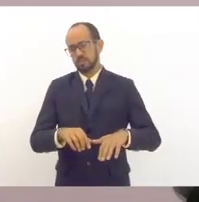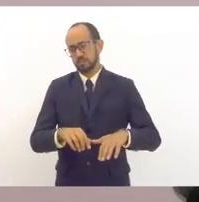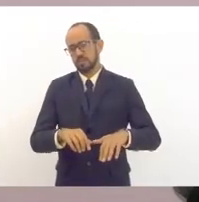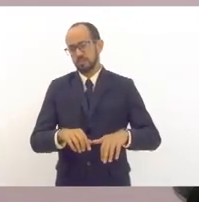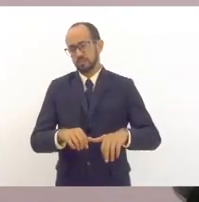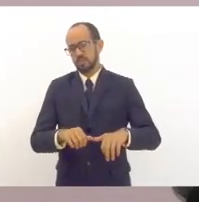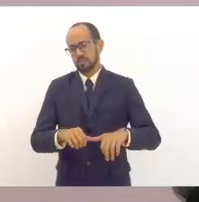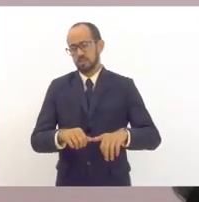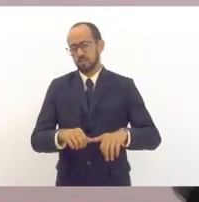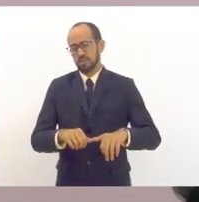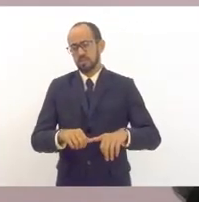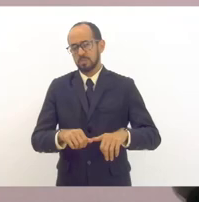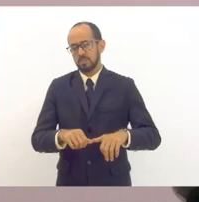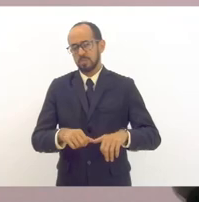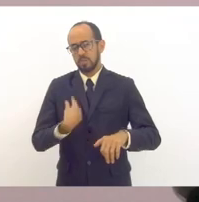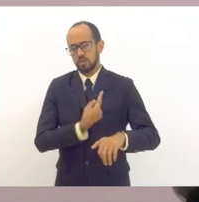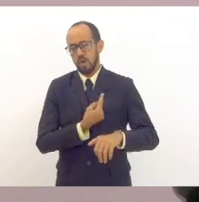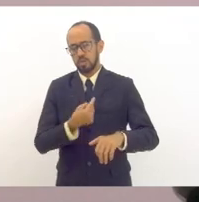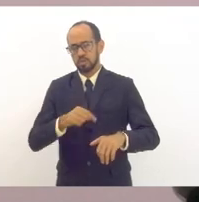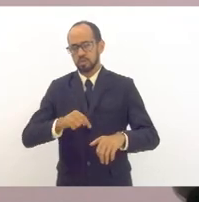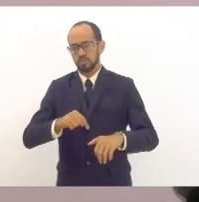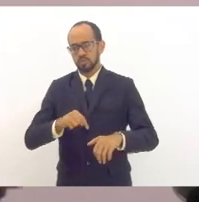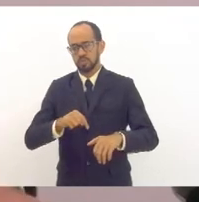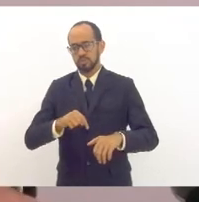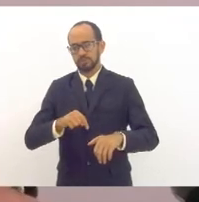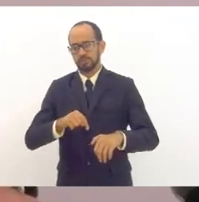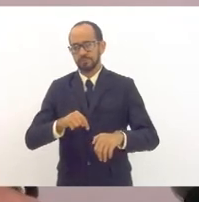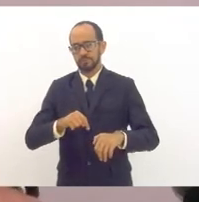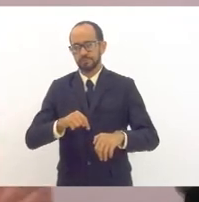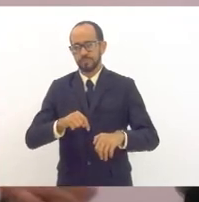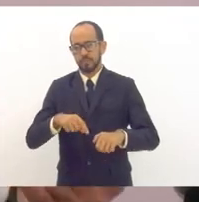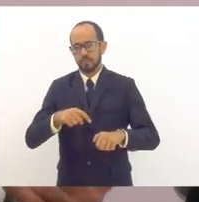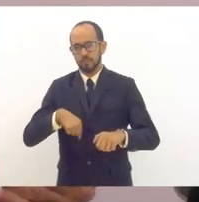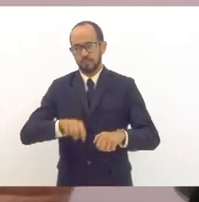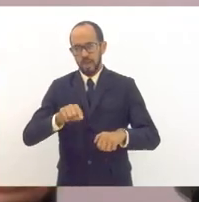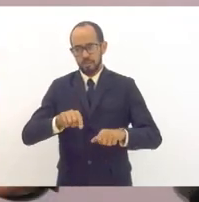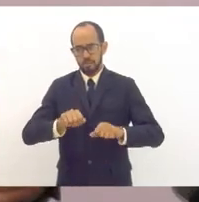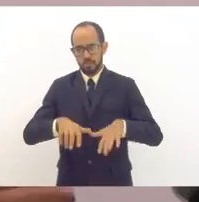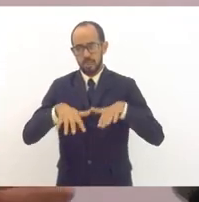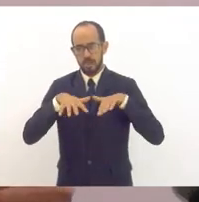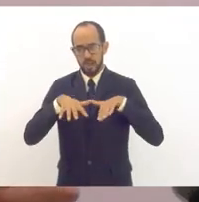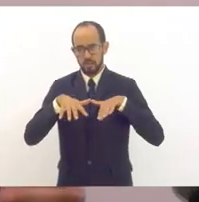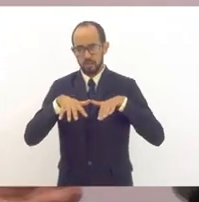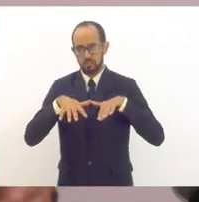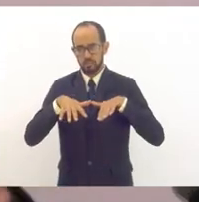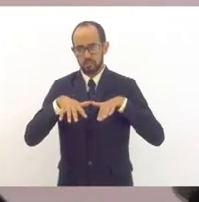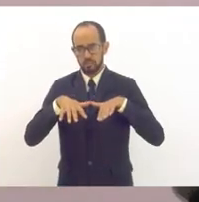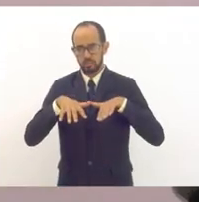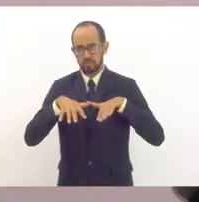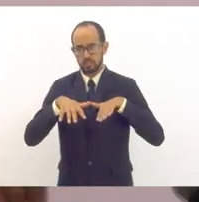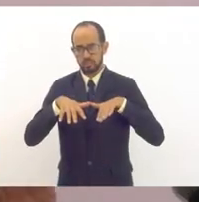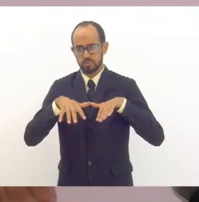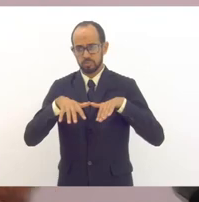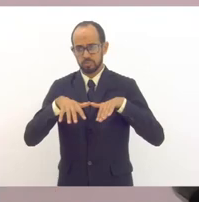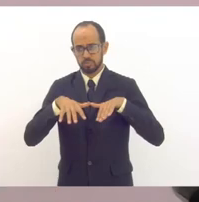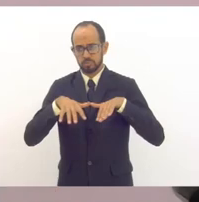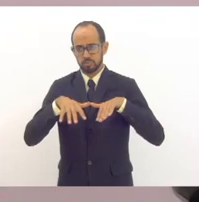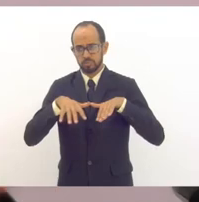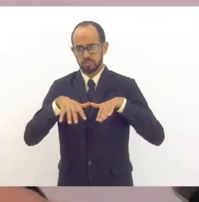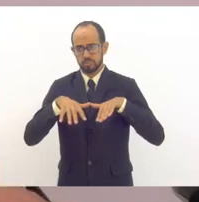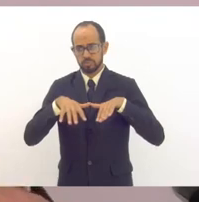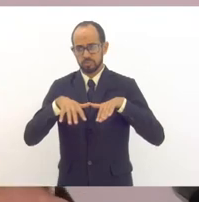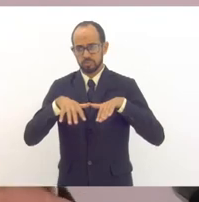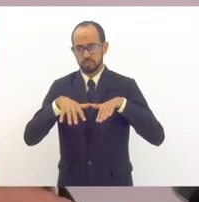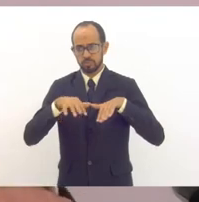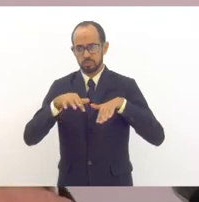nós vamos nós vamos para o plenário Mas quem fez o decreto